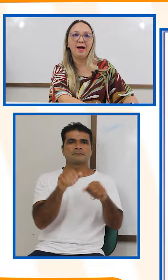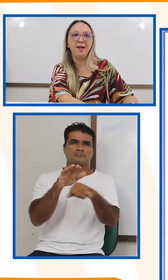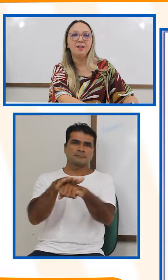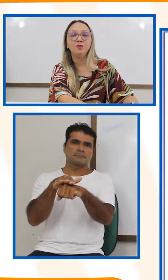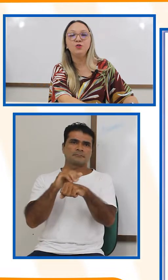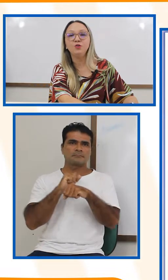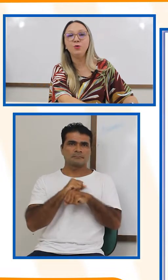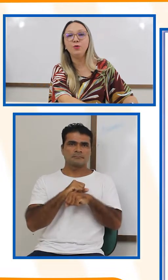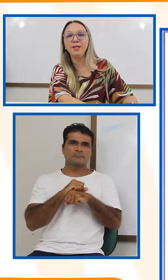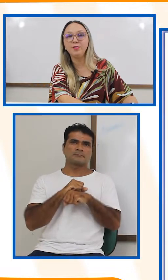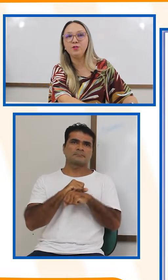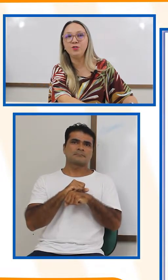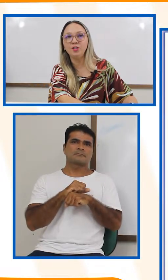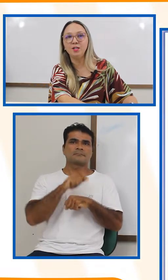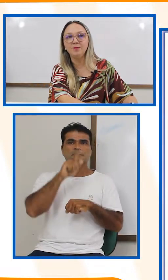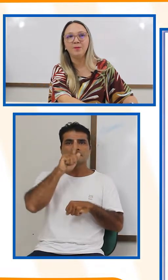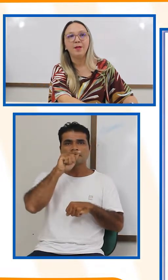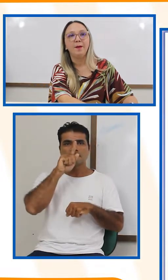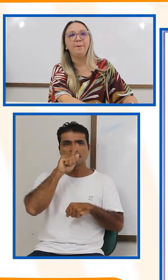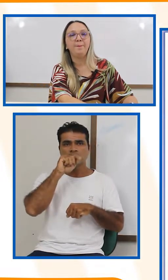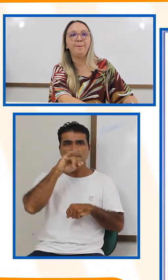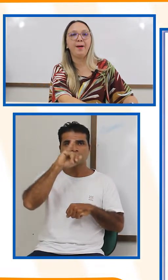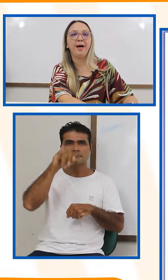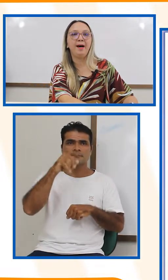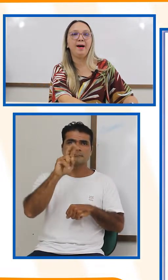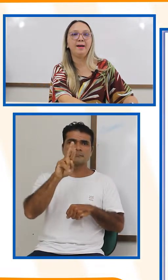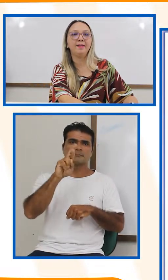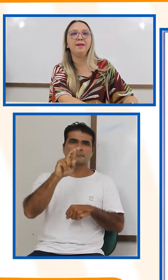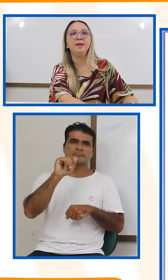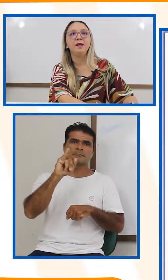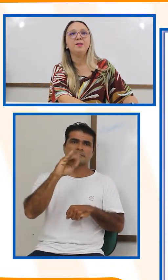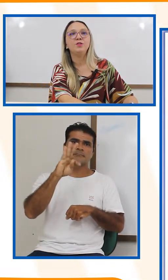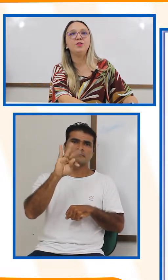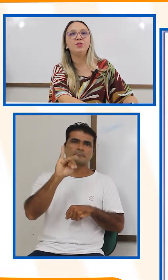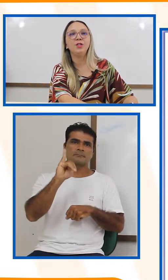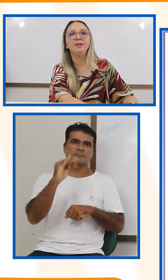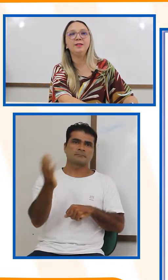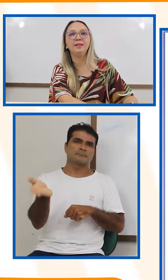a juriti para